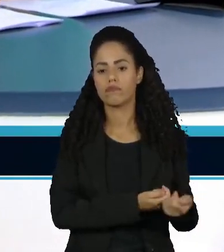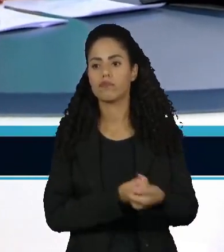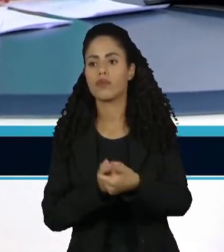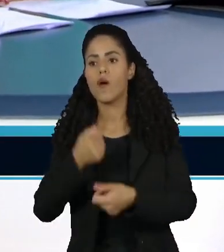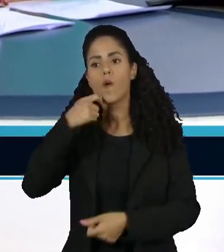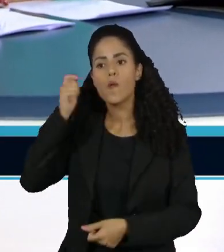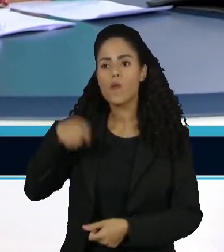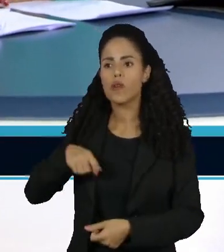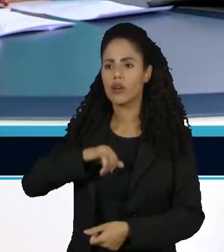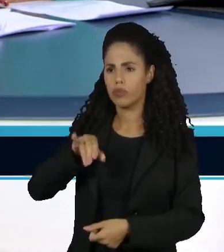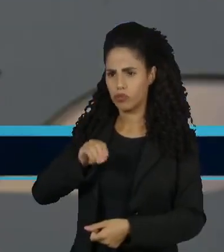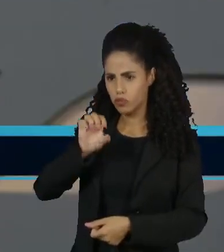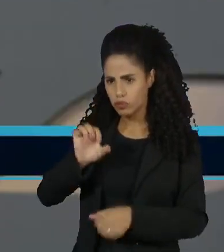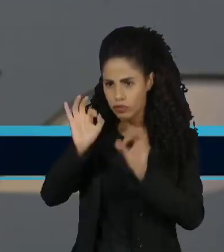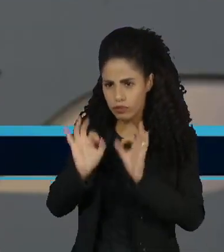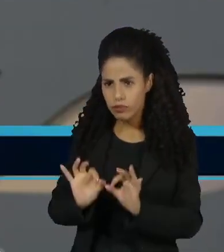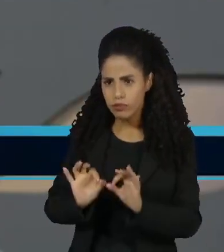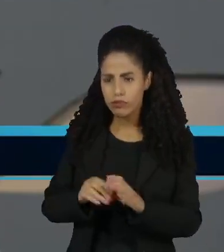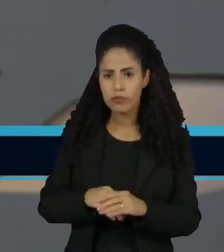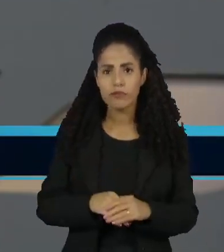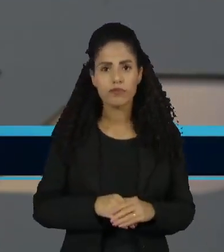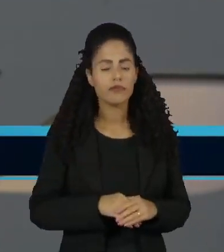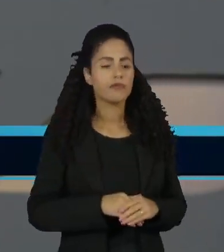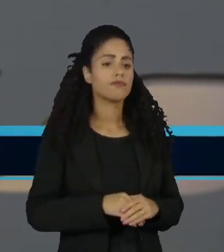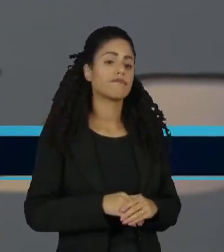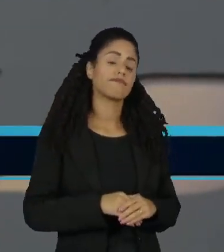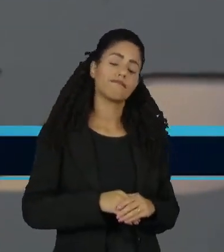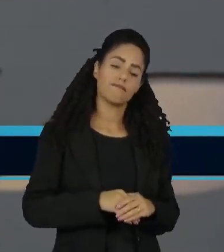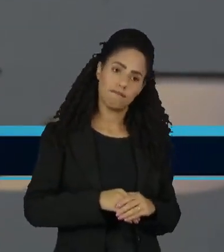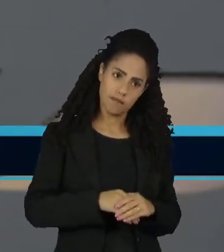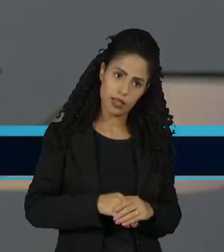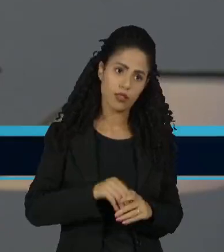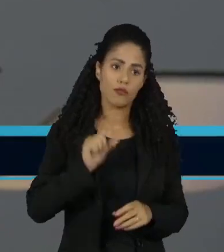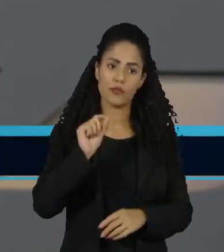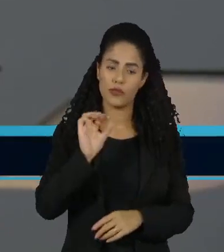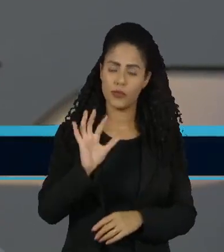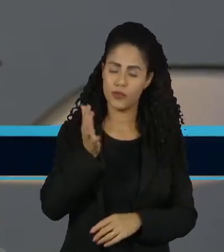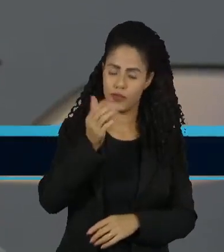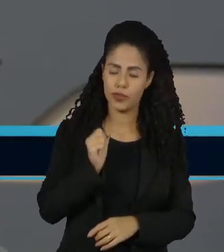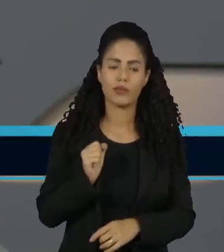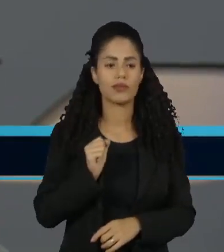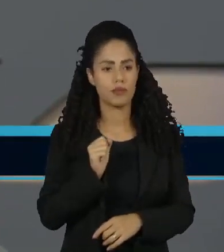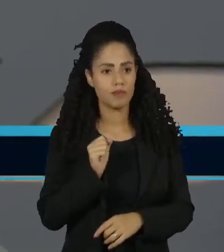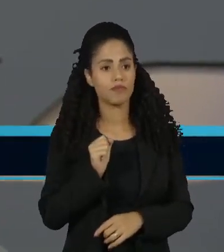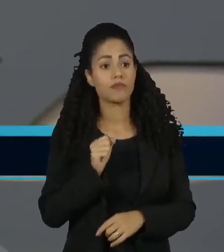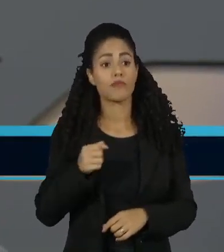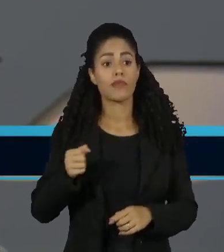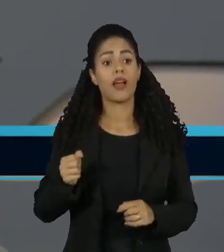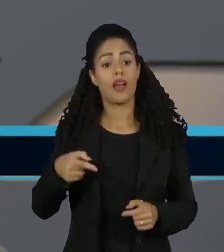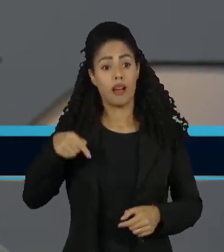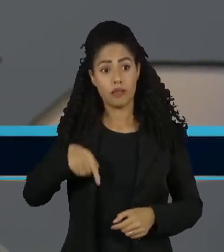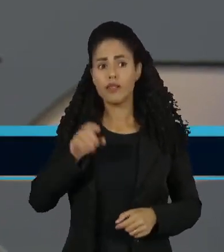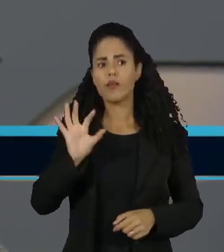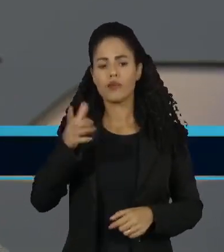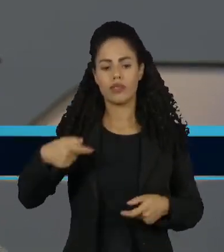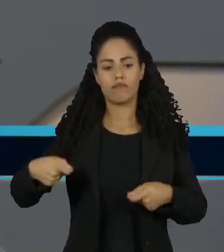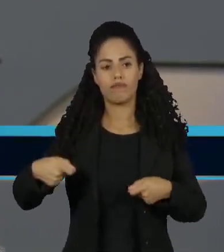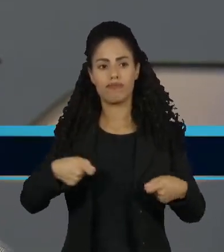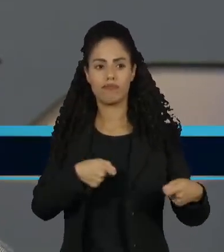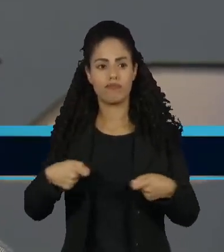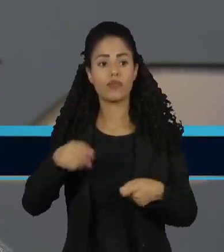Joe Biden está certo? Pois é, o que acaba acontecendo é que numa guerra, quer dizer,